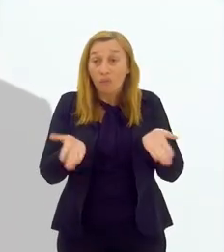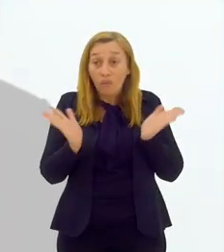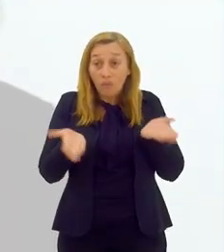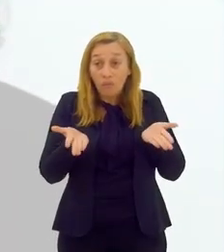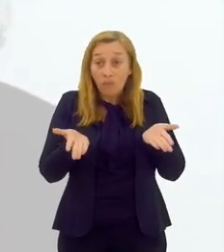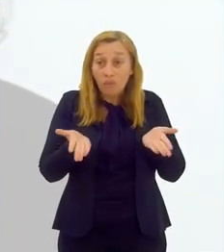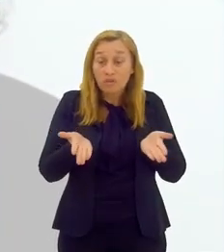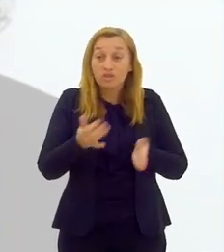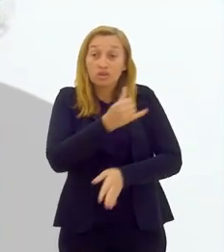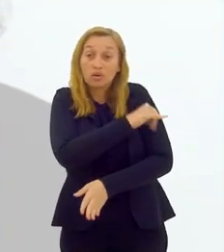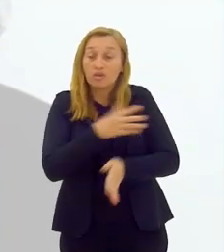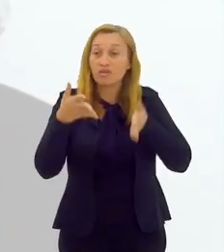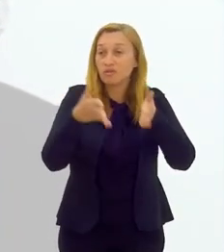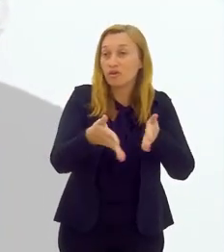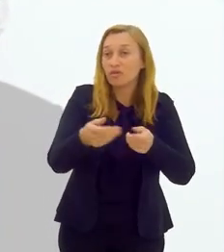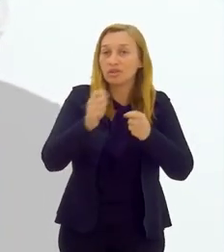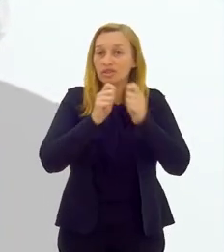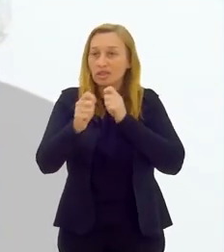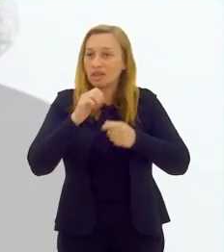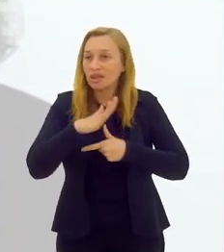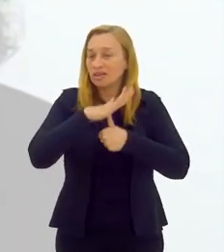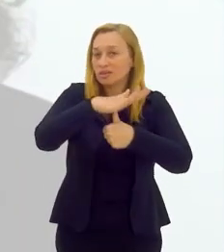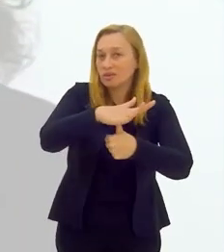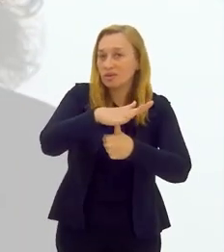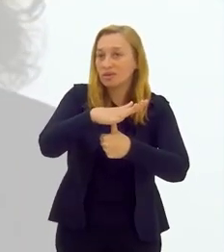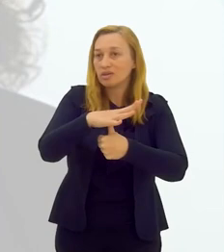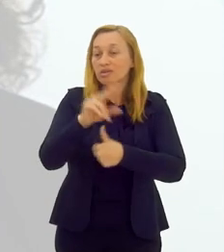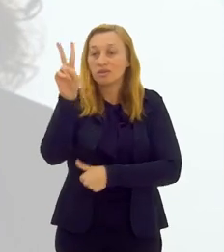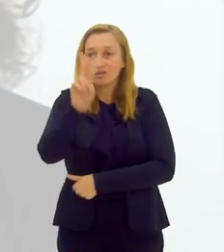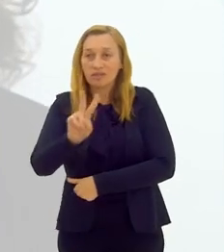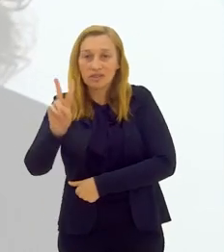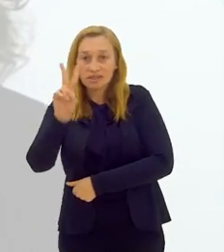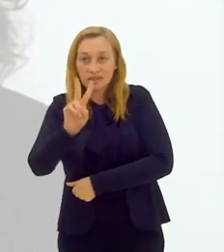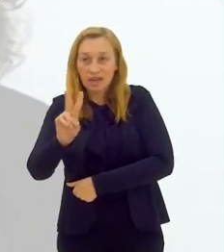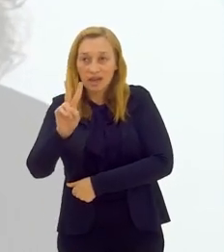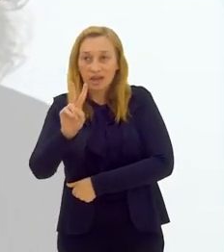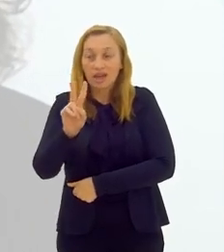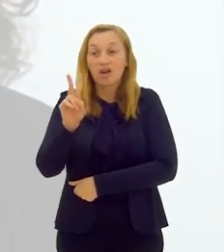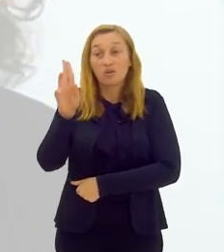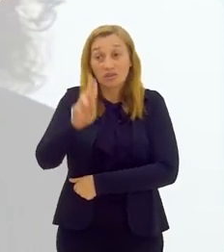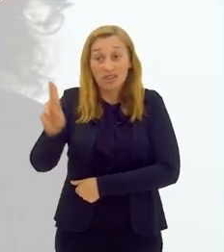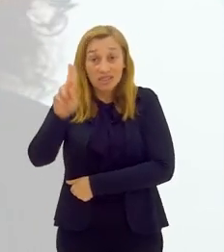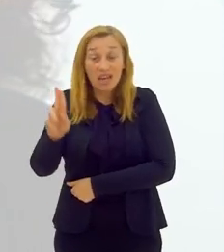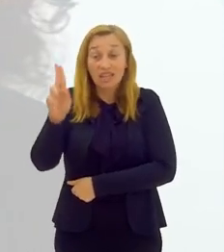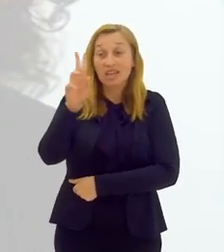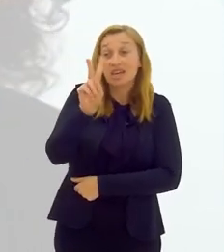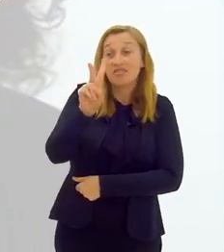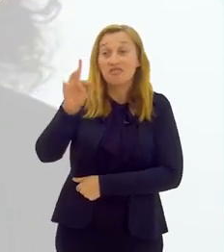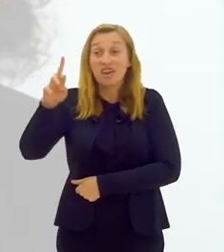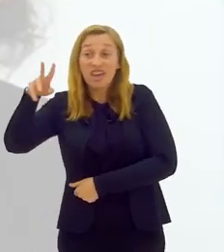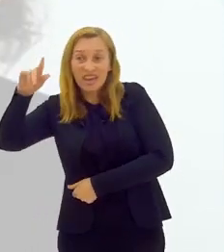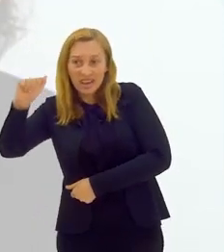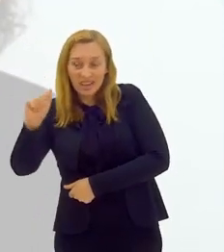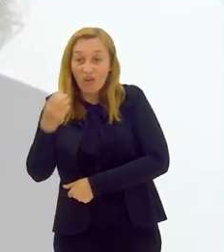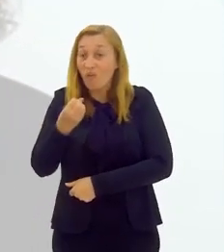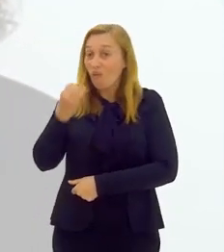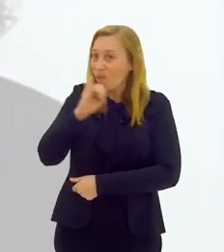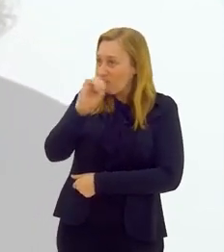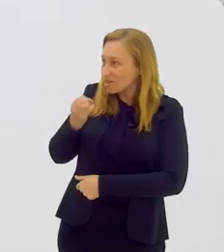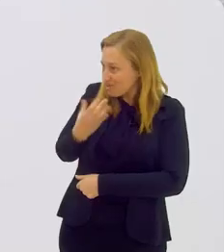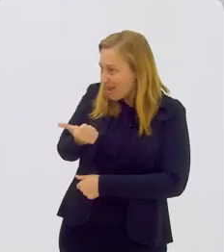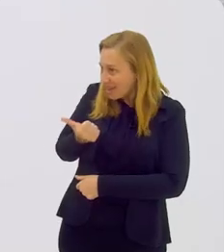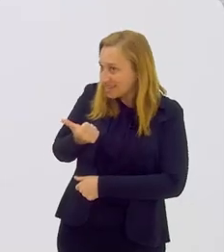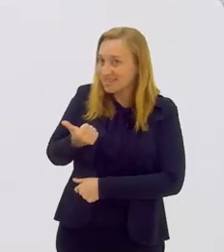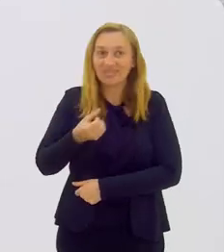Agenda de Futuro de hoje traz como entrevistada a reitora da Universidade Veiga de Almeida, Maria Beatriz Balena. Oi, tudo bem, Maria Beatriz?